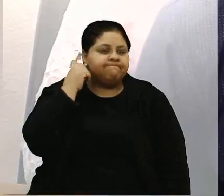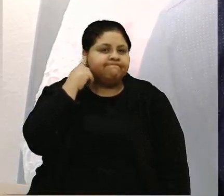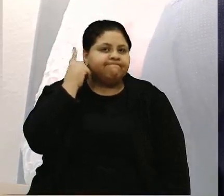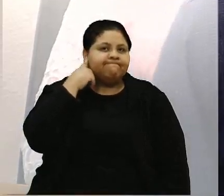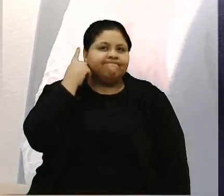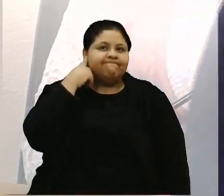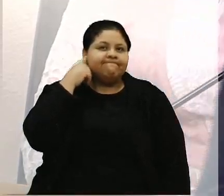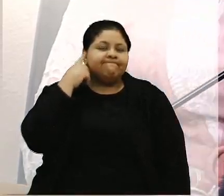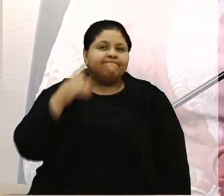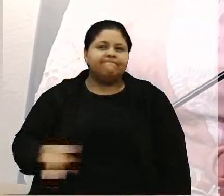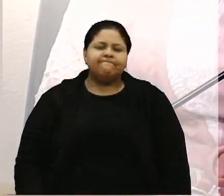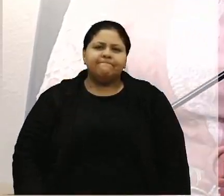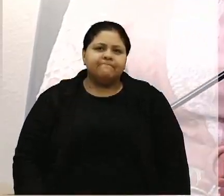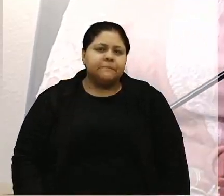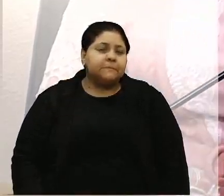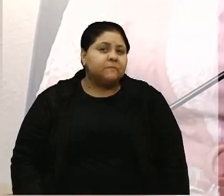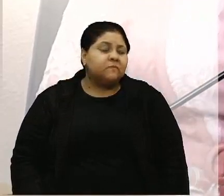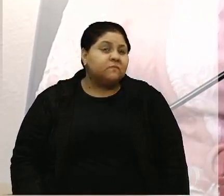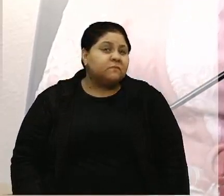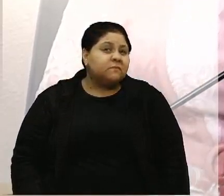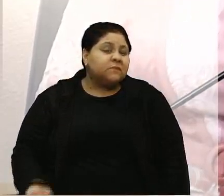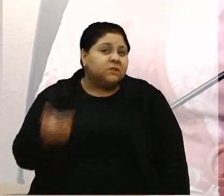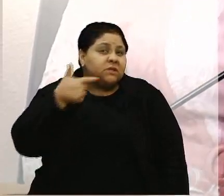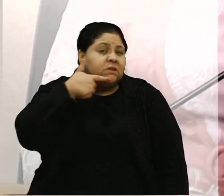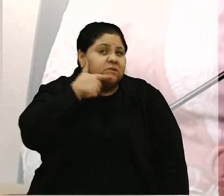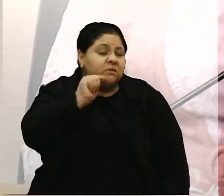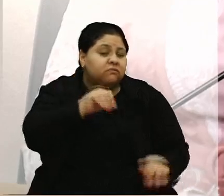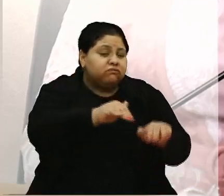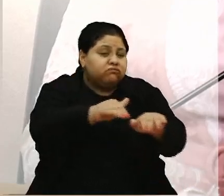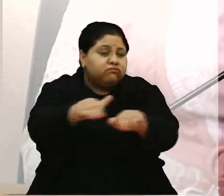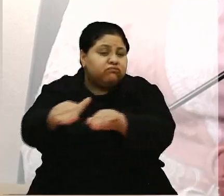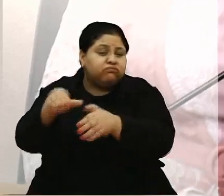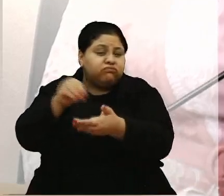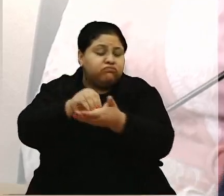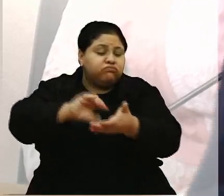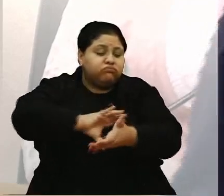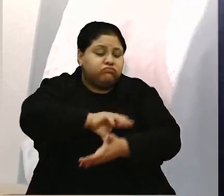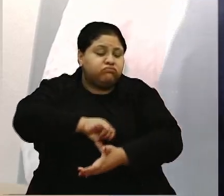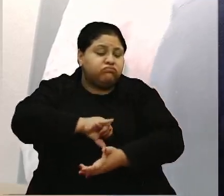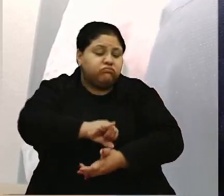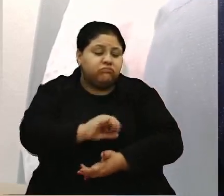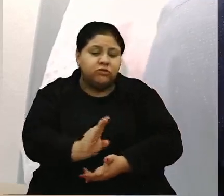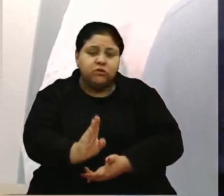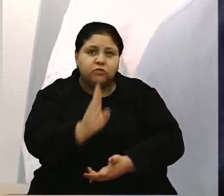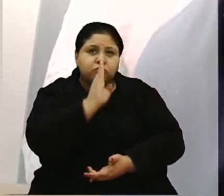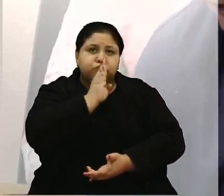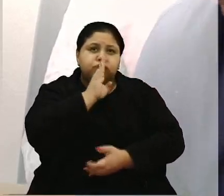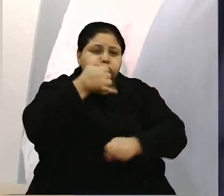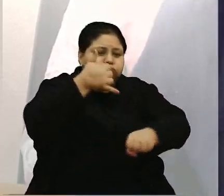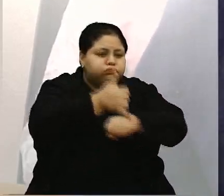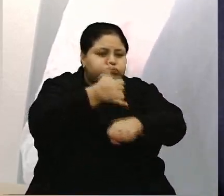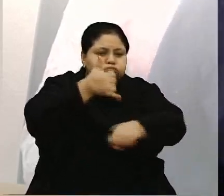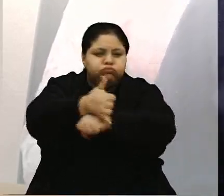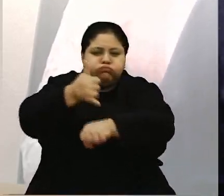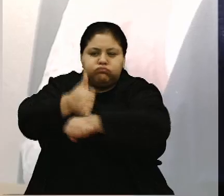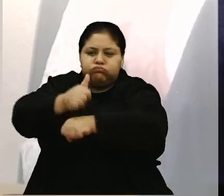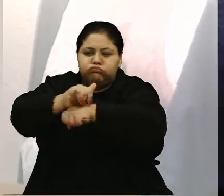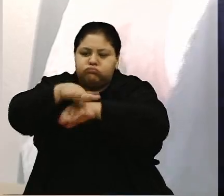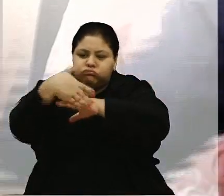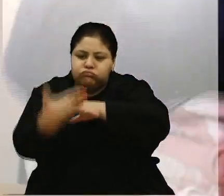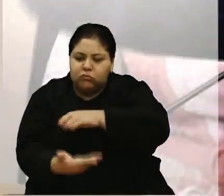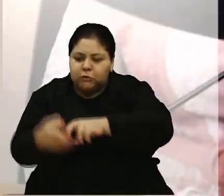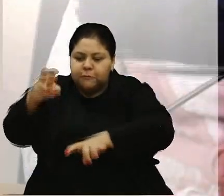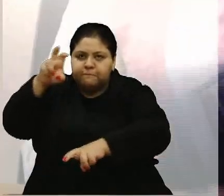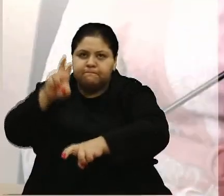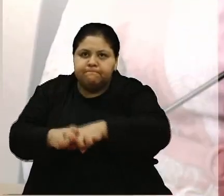conquista desse chão, e como tu, sem paixão, em silêncio, ferro a ferro, caiu sem dar um